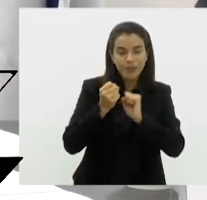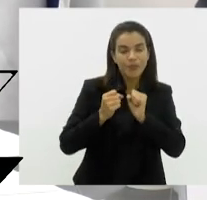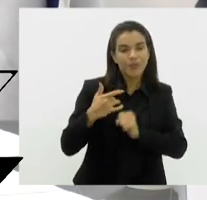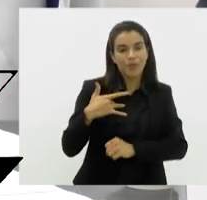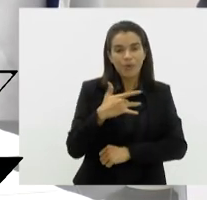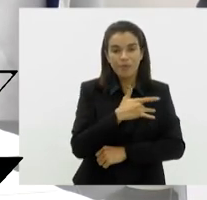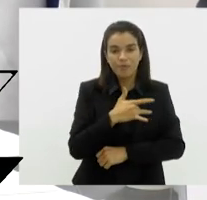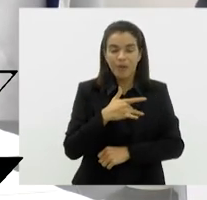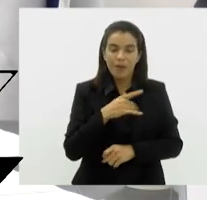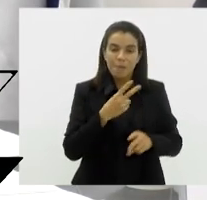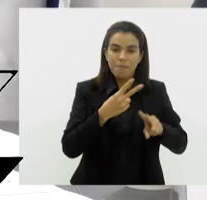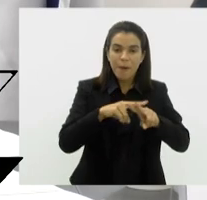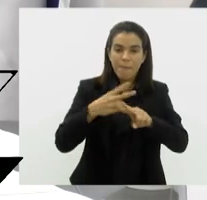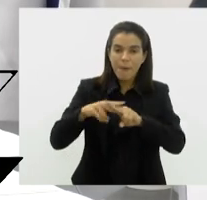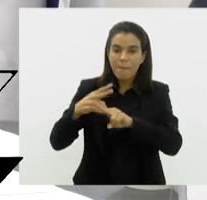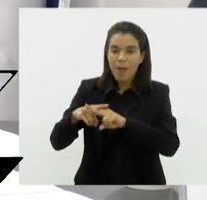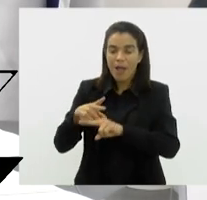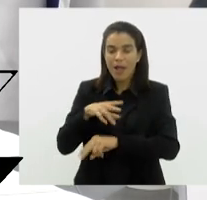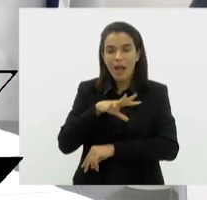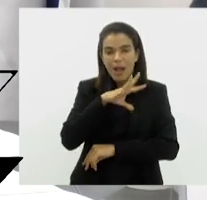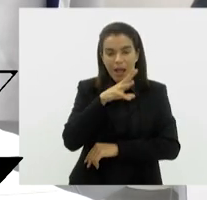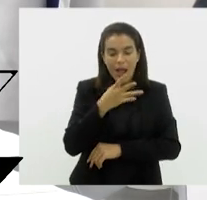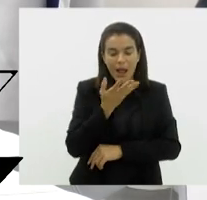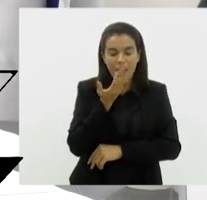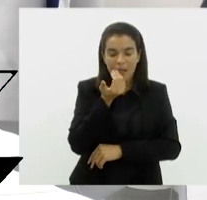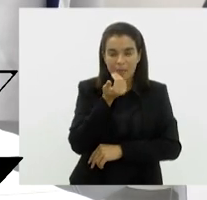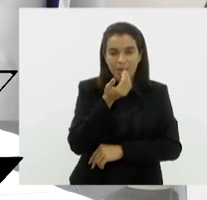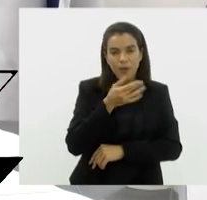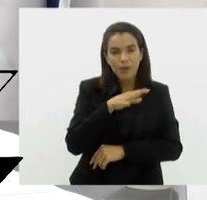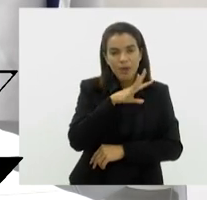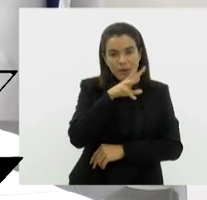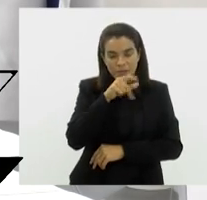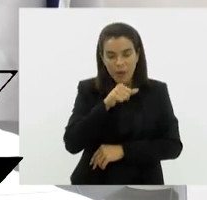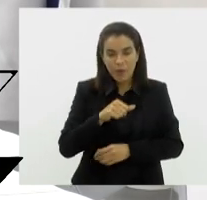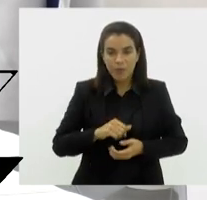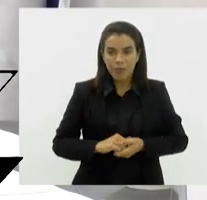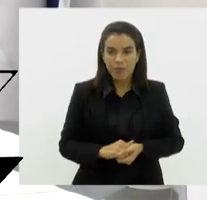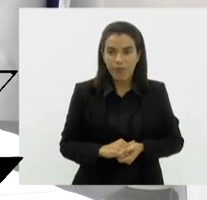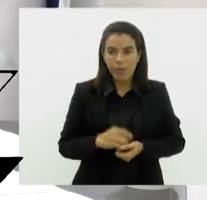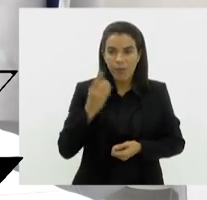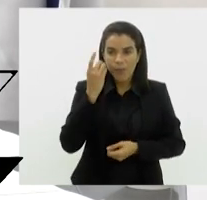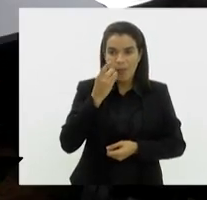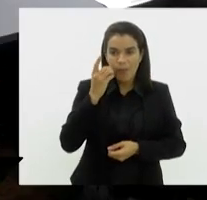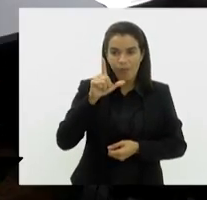Origem Animal e Vegetal. O parecer do deputado Luiz Paulo.